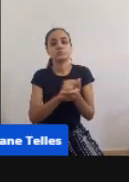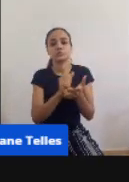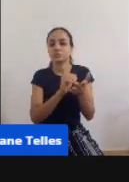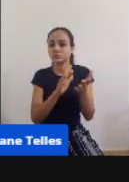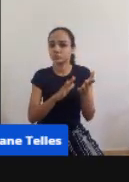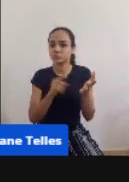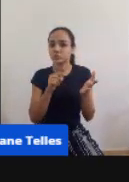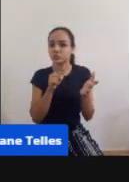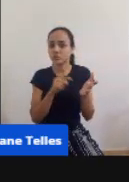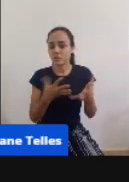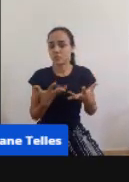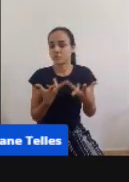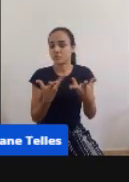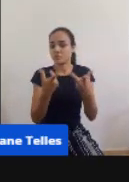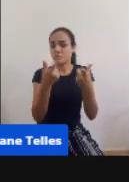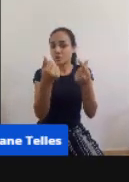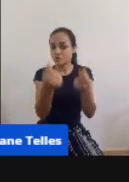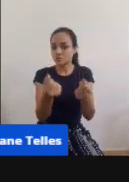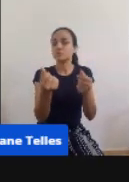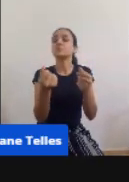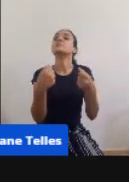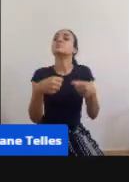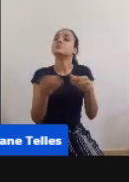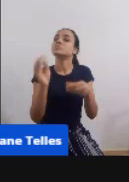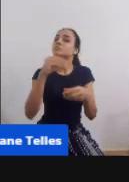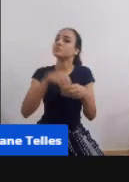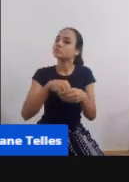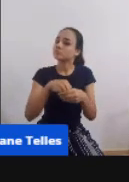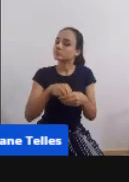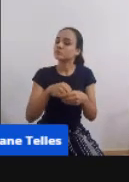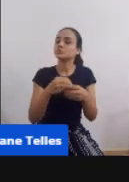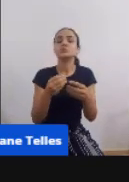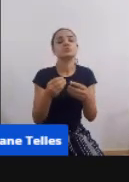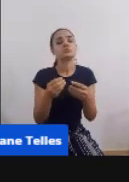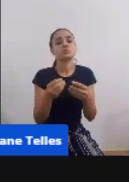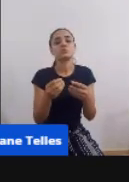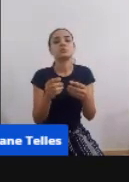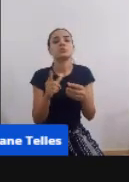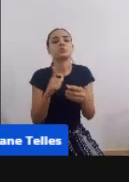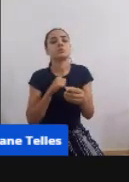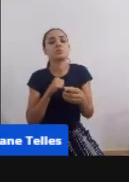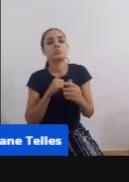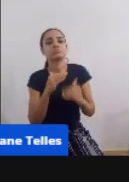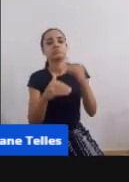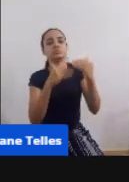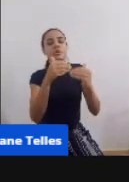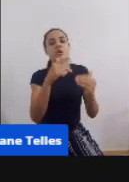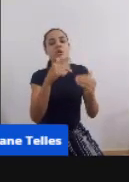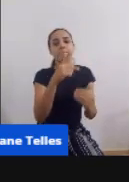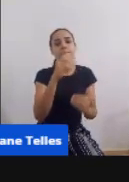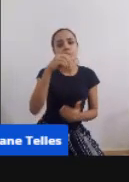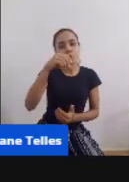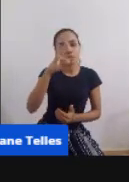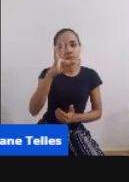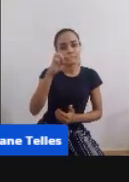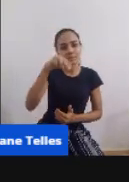propriedades com propriedades de potência e com propriedades de raiz. Próximo slide.